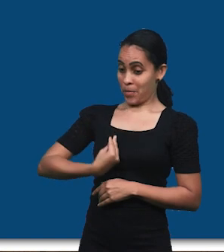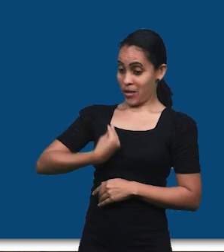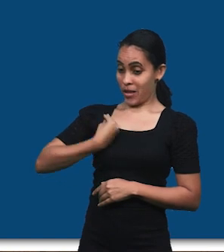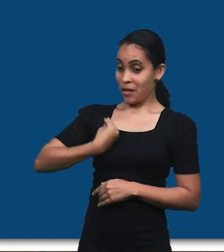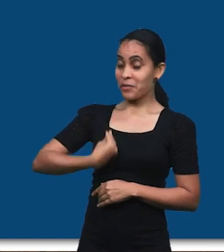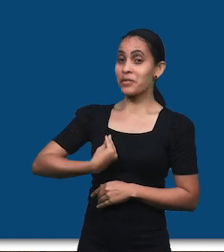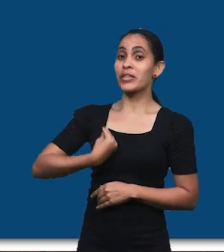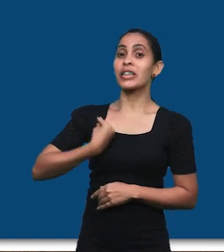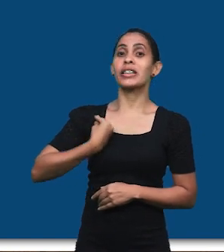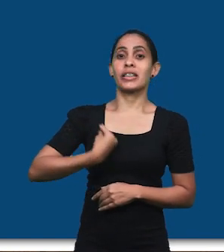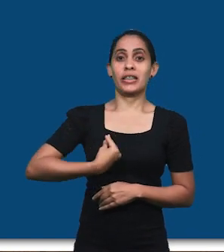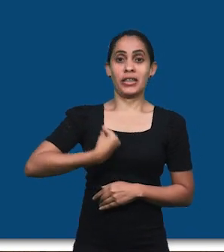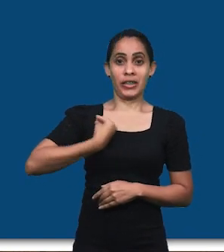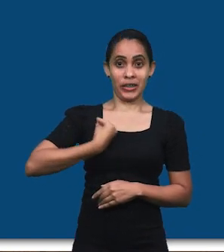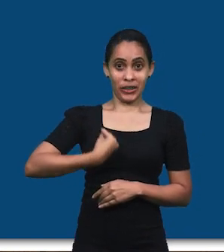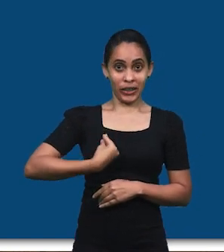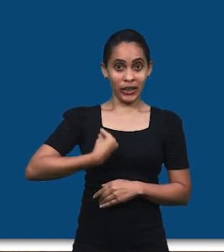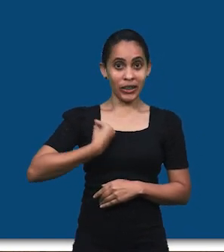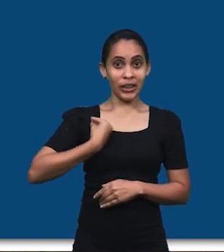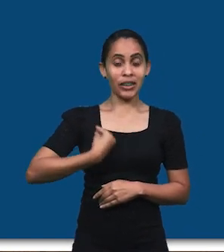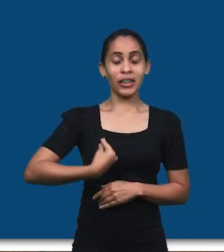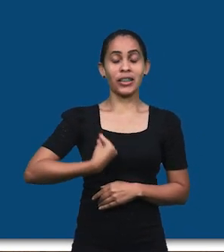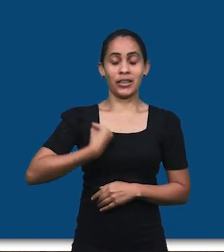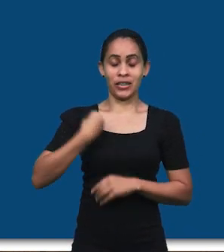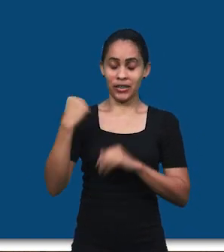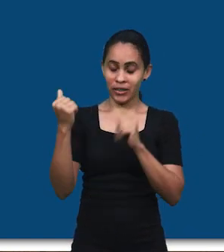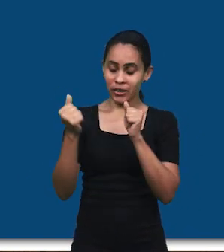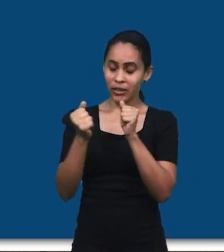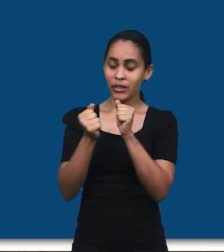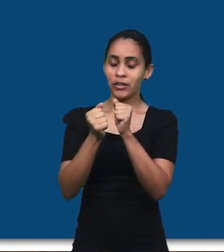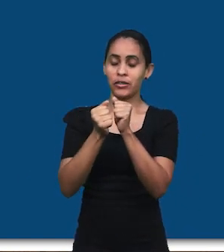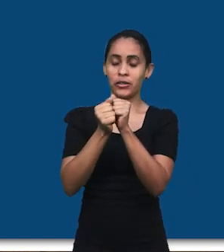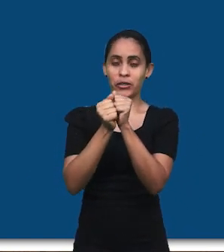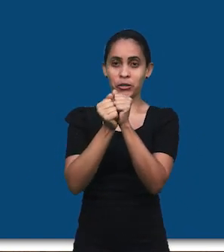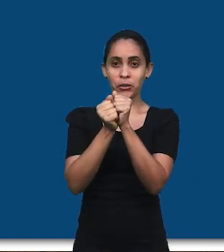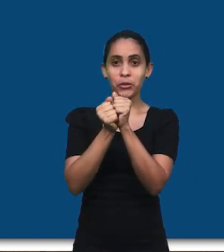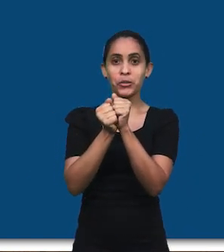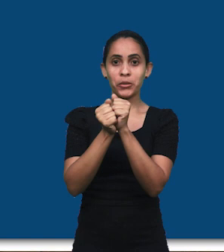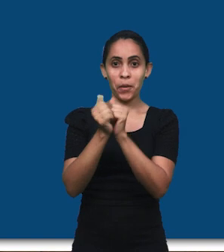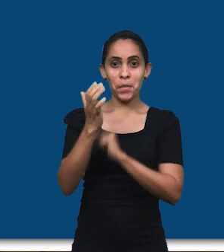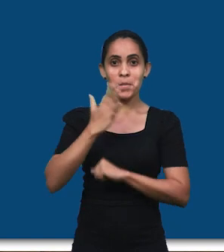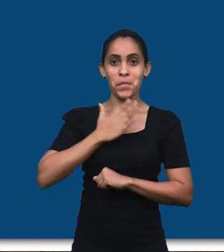sei, eu sei que a minha vida